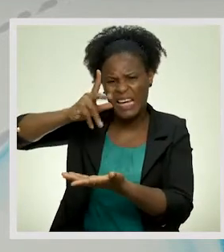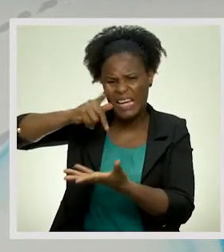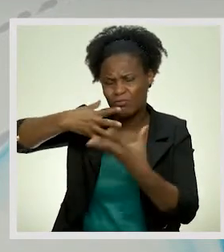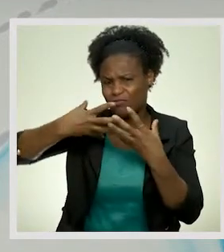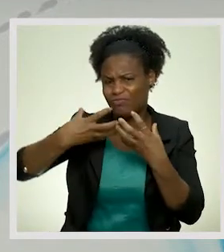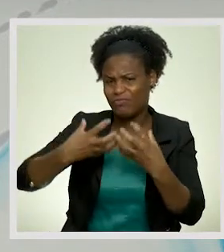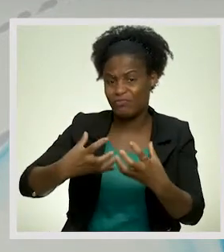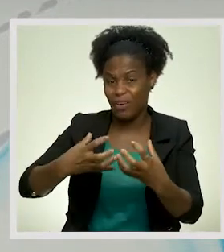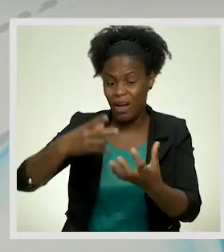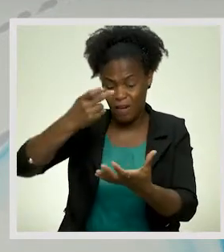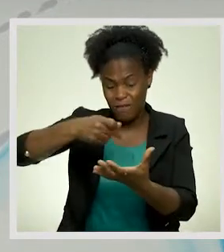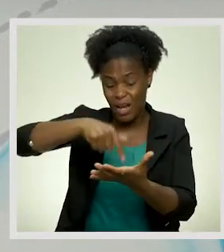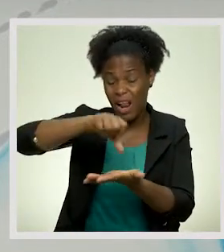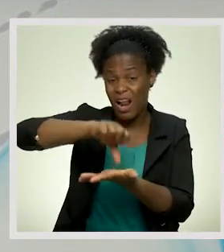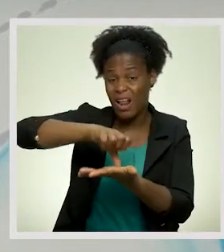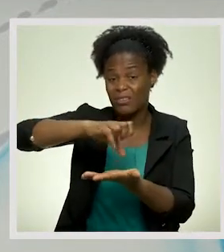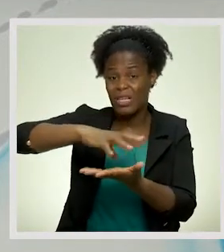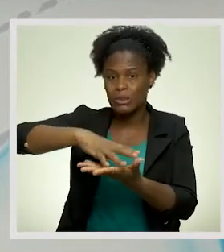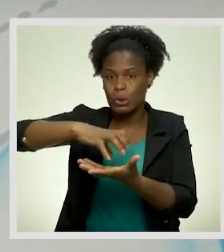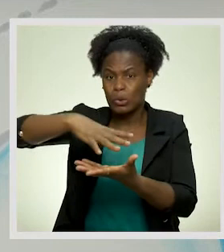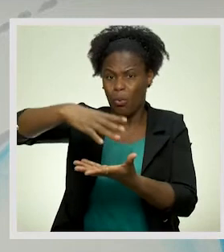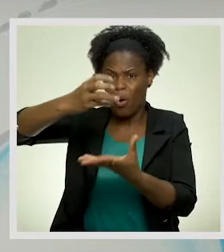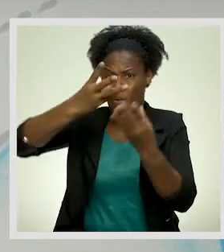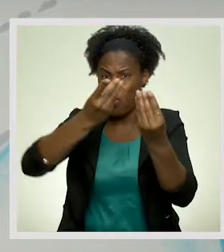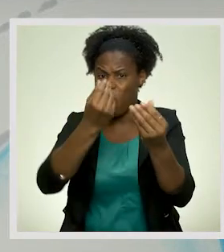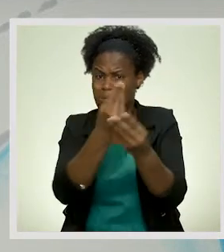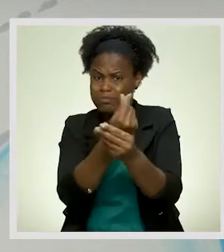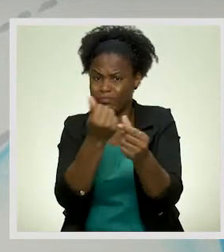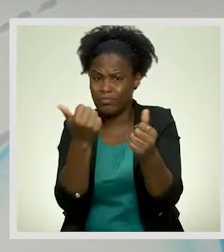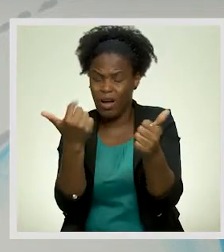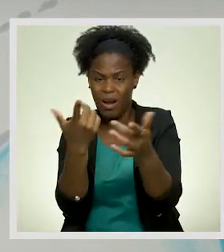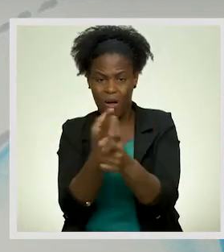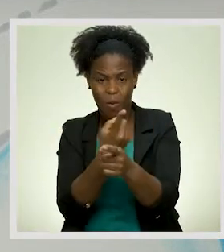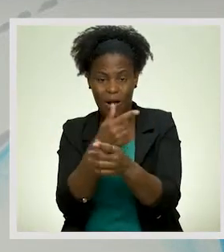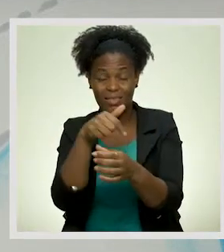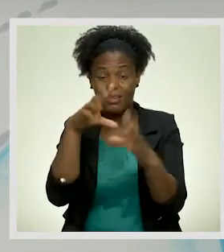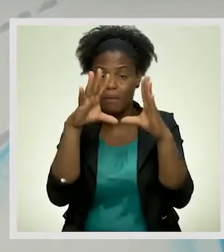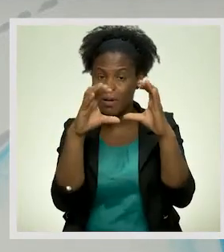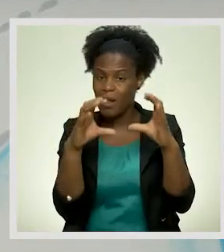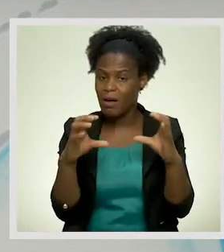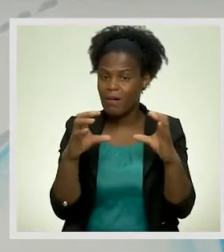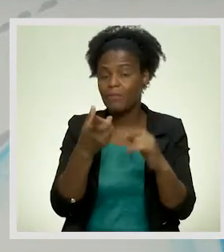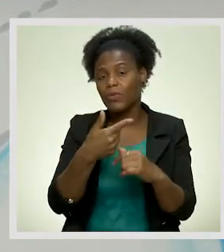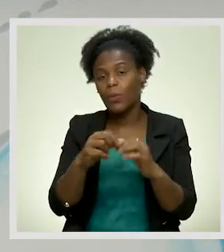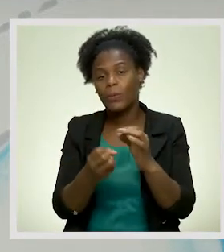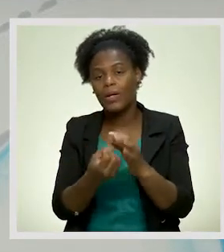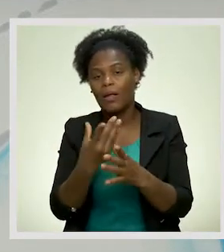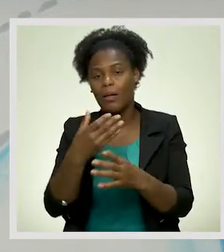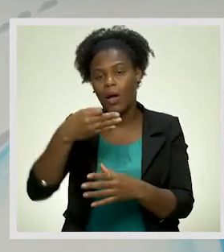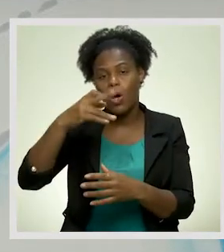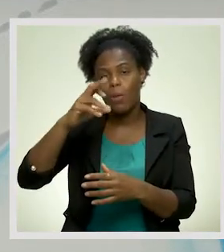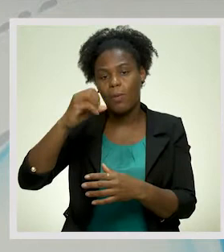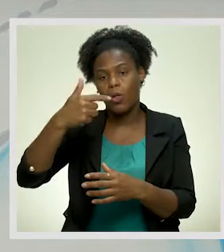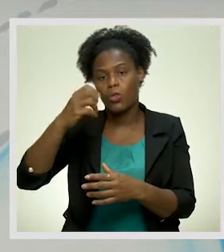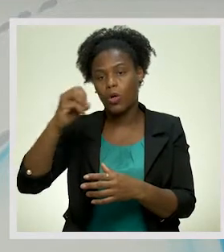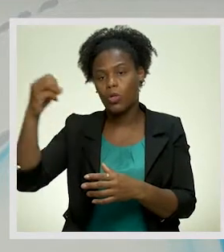se acumulou a maior parte da matéria que fazia parte da nébula, nós tivemos a formação de um protossol, que